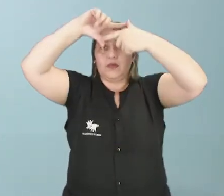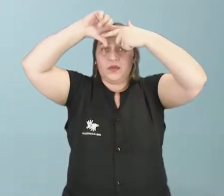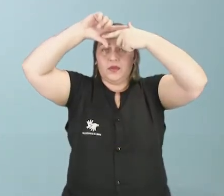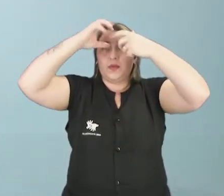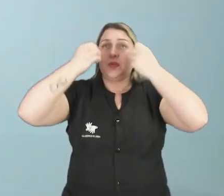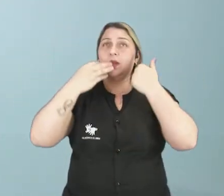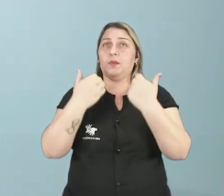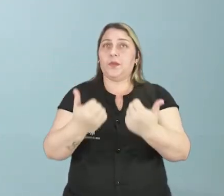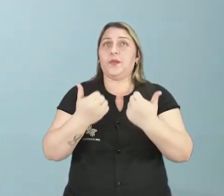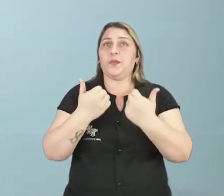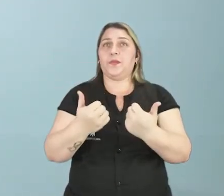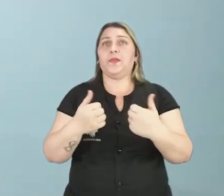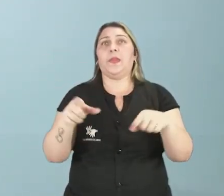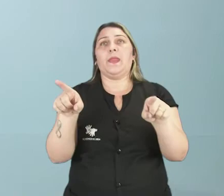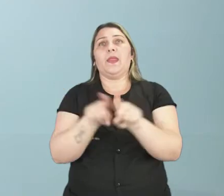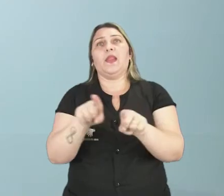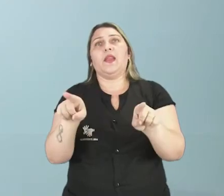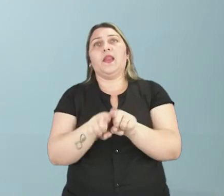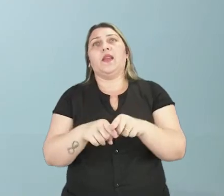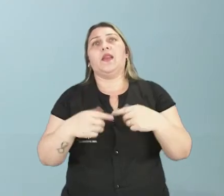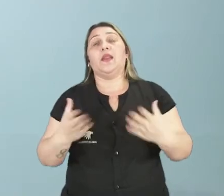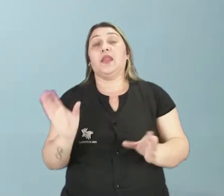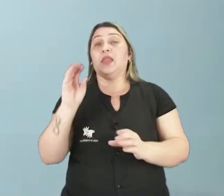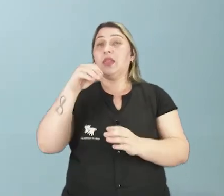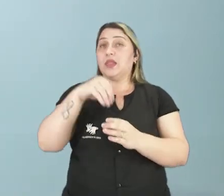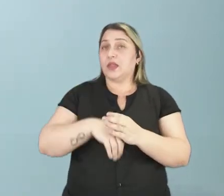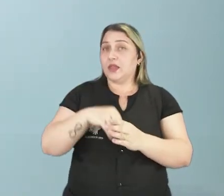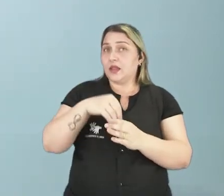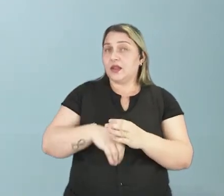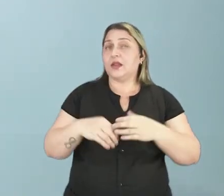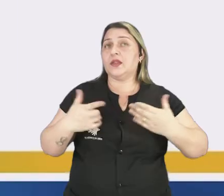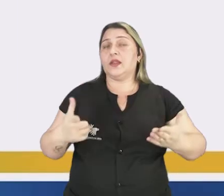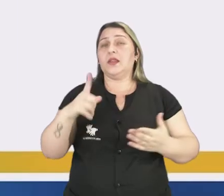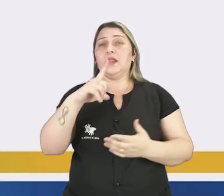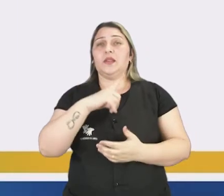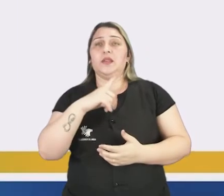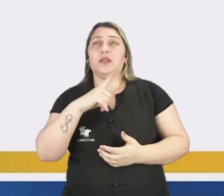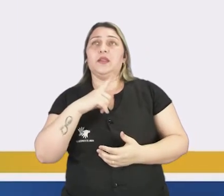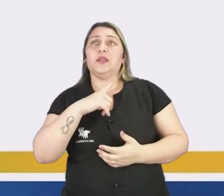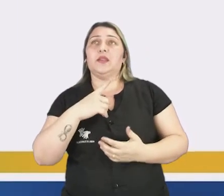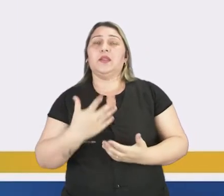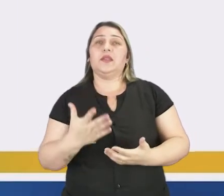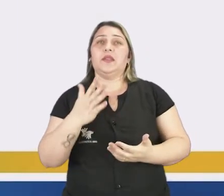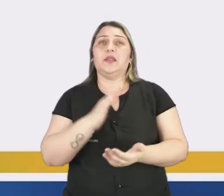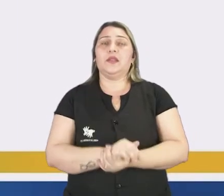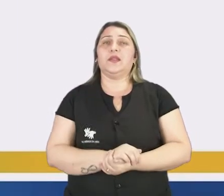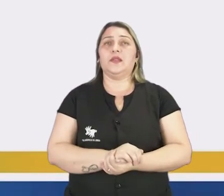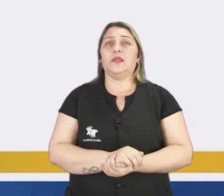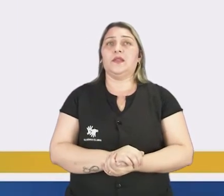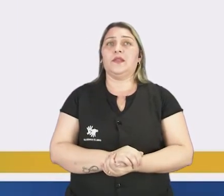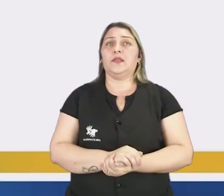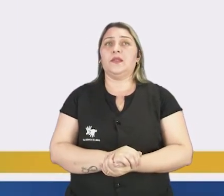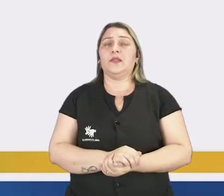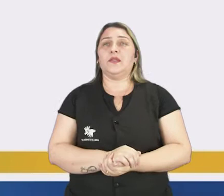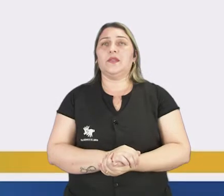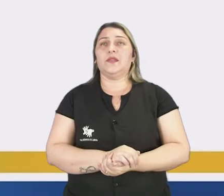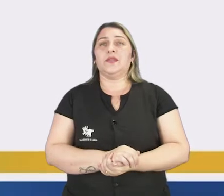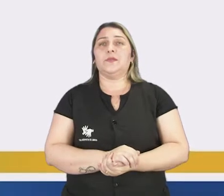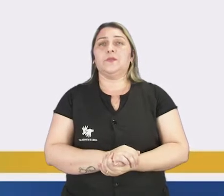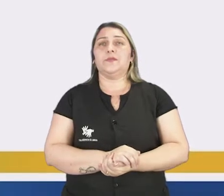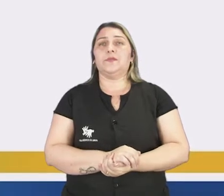tá bom? Então, dentro desses moldes, existe também a questão da